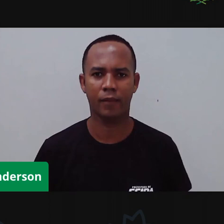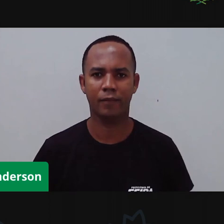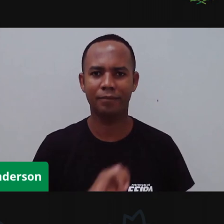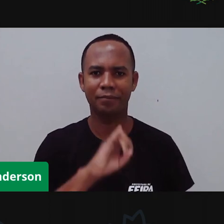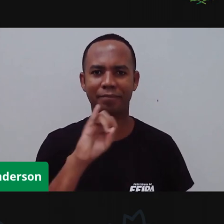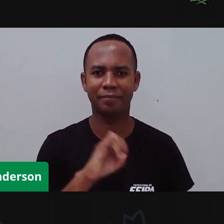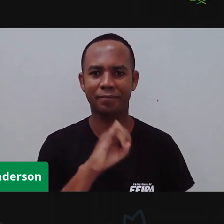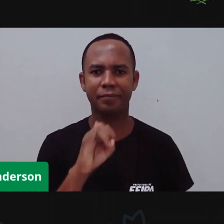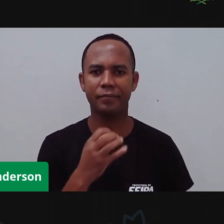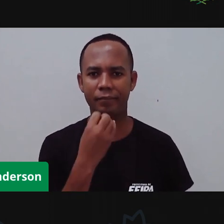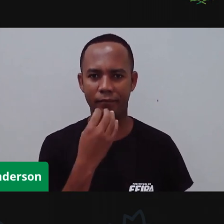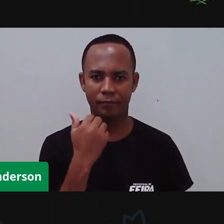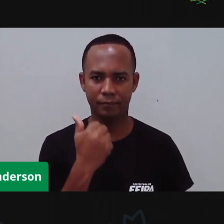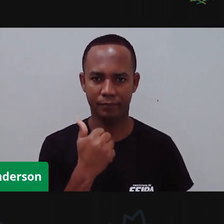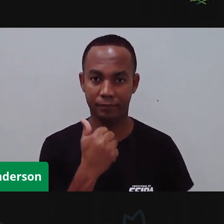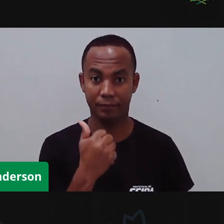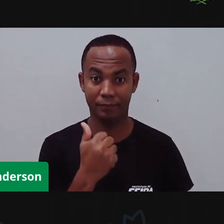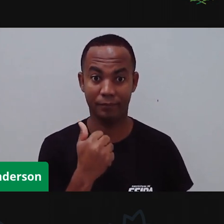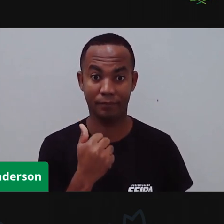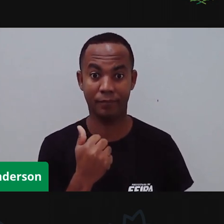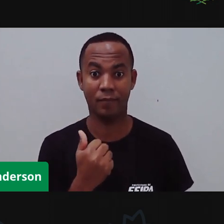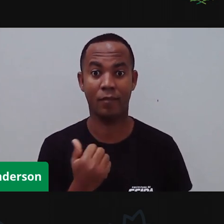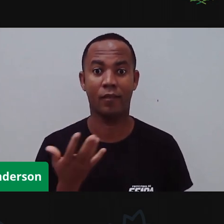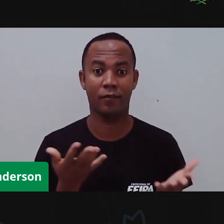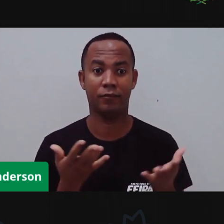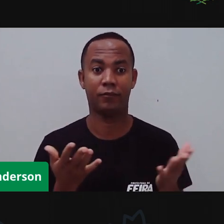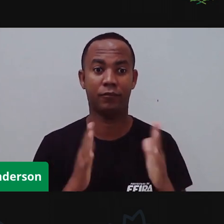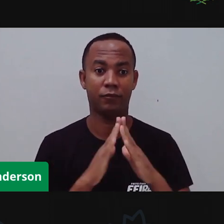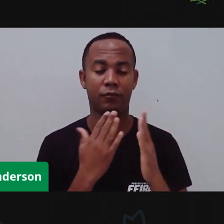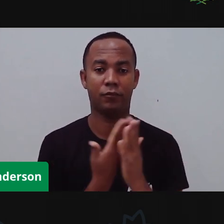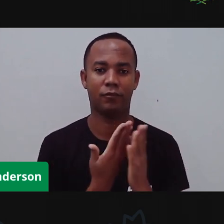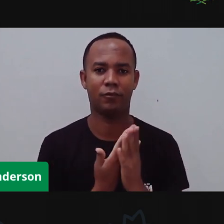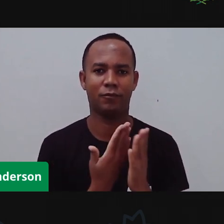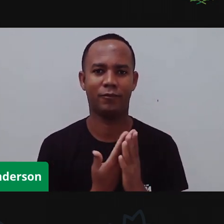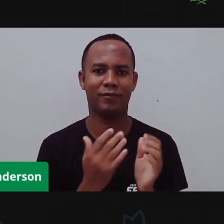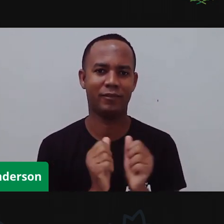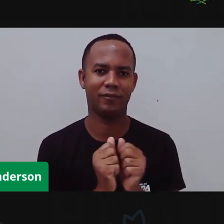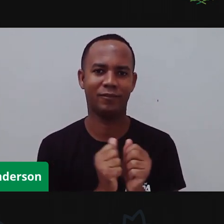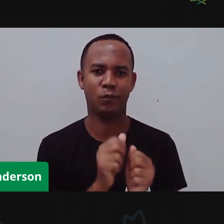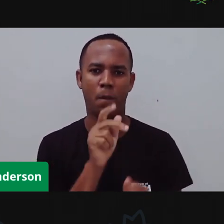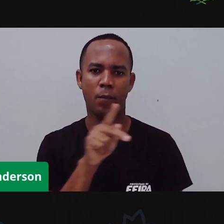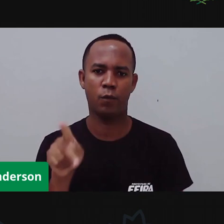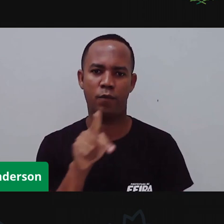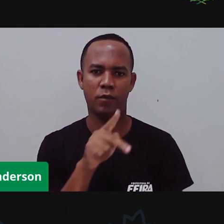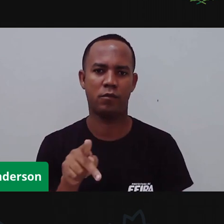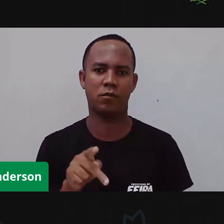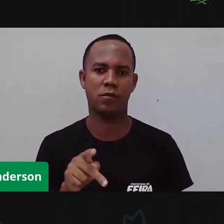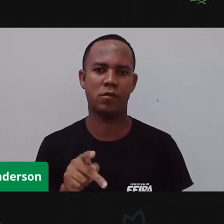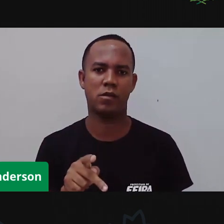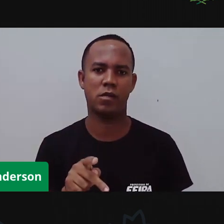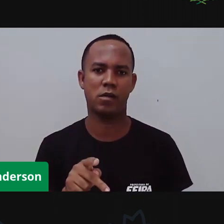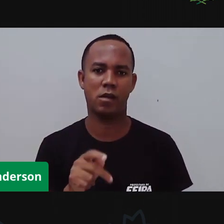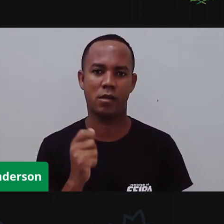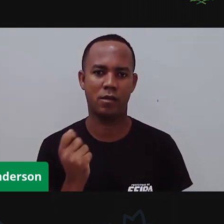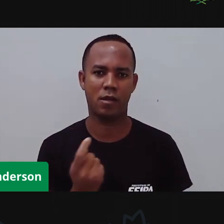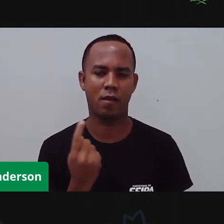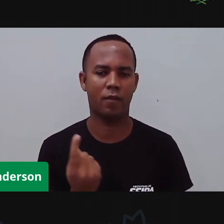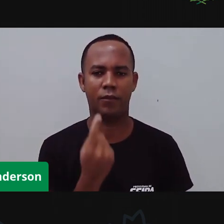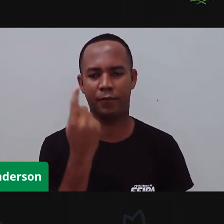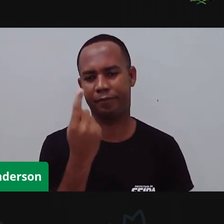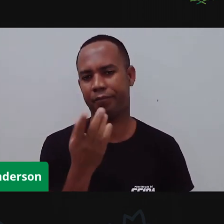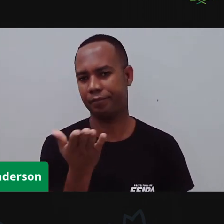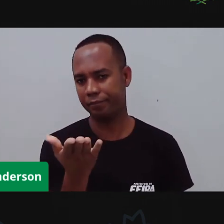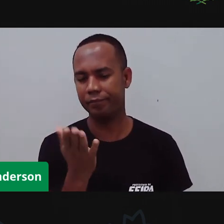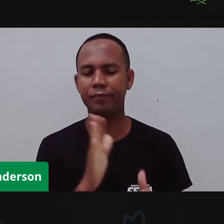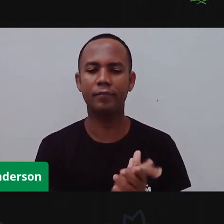Oi, meus amores. Mais uma aula de Pro Maria e Anderson aqui com vocês. E aí, animados? Eu sei que